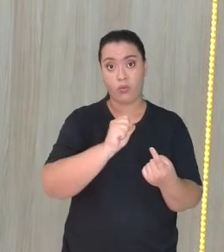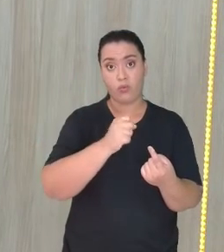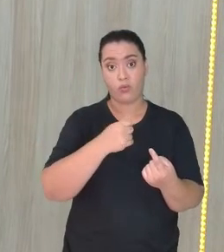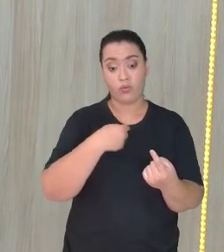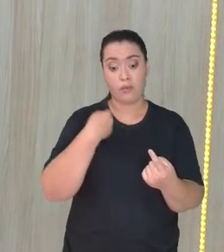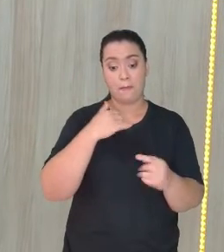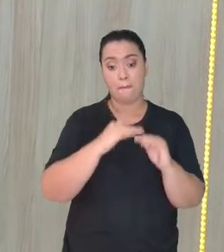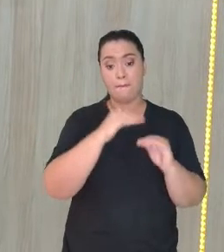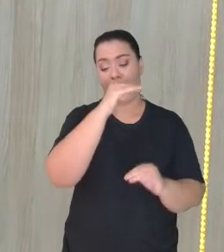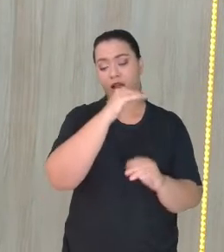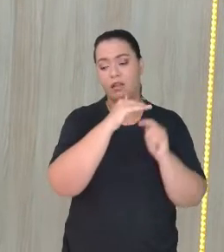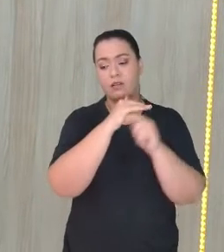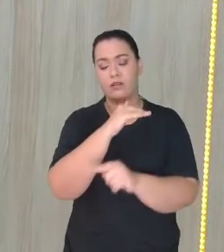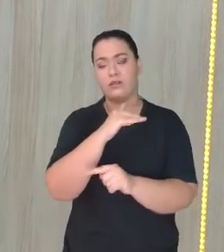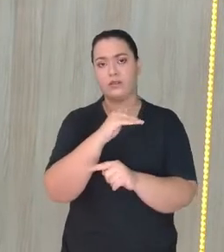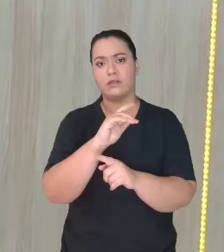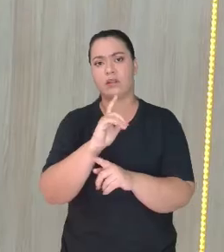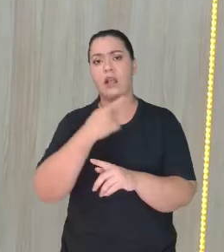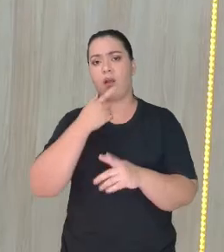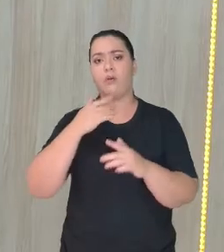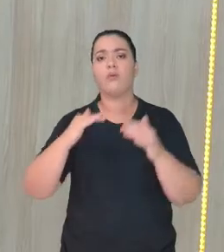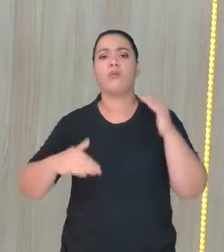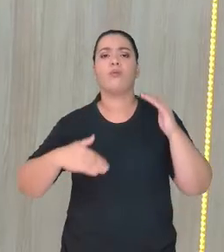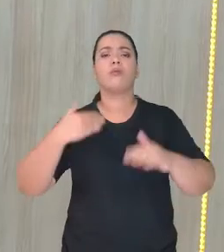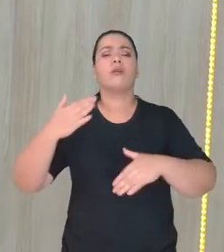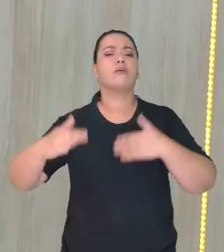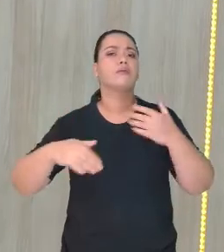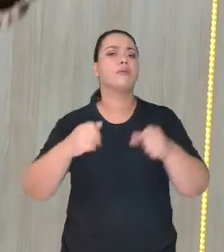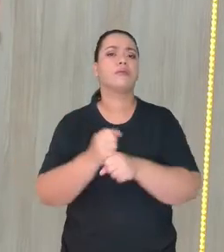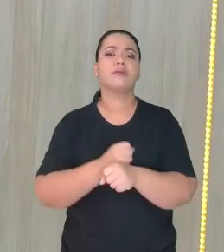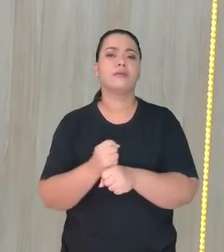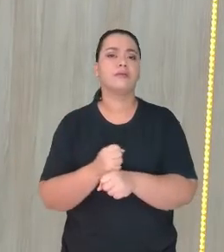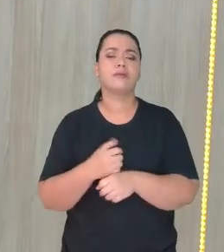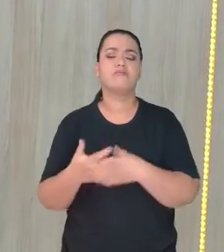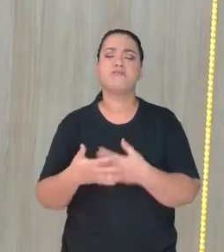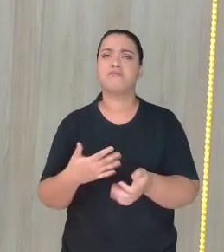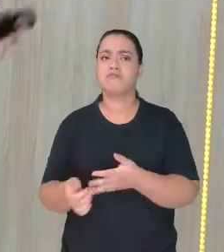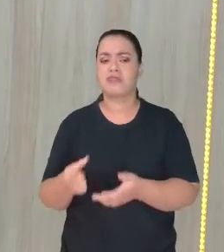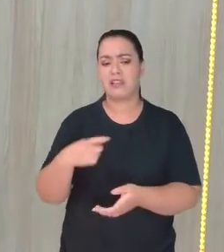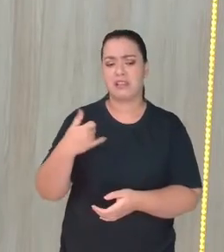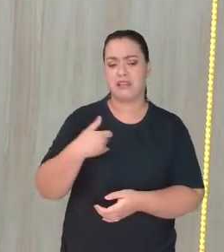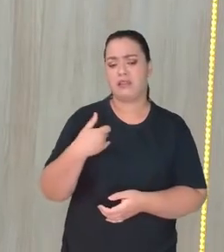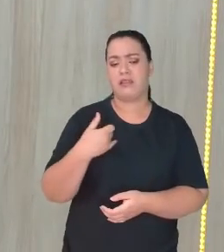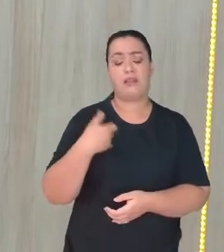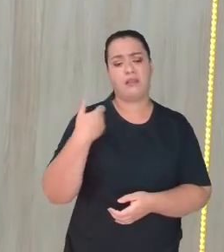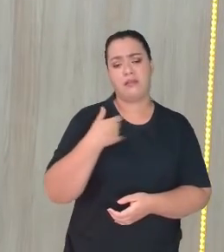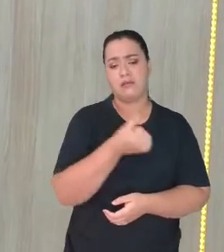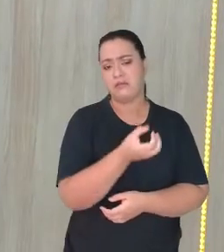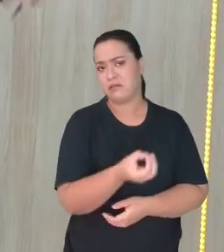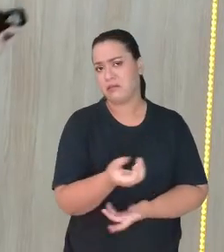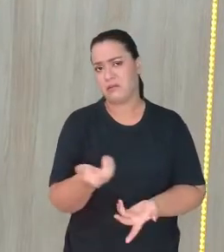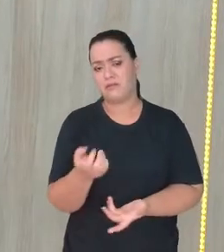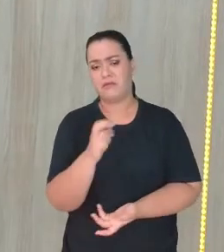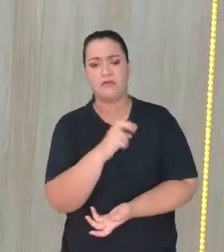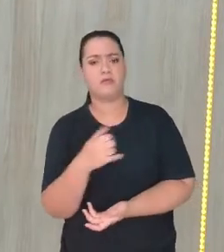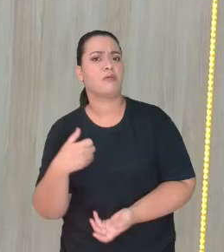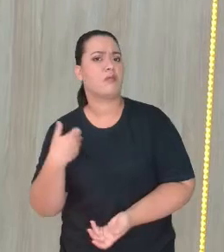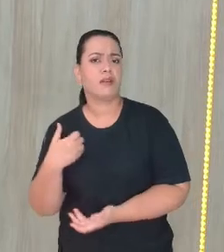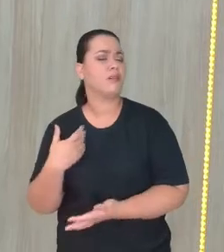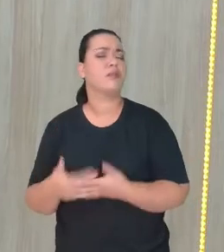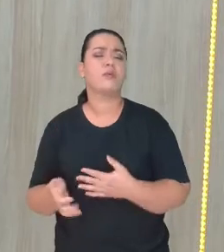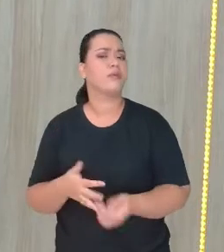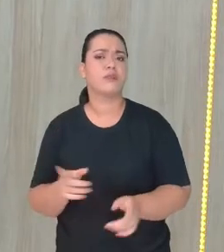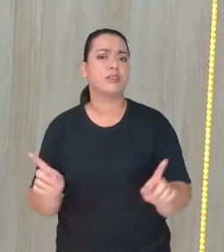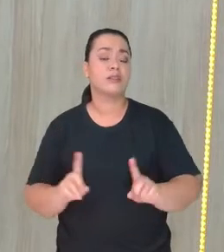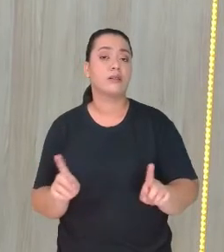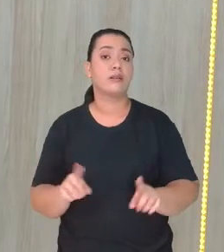outra. Conforme vai passando os anos, não importa a idade dela, se ela tem 60 anos, se ela tem 5 anos,